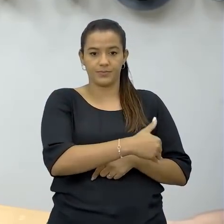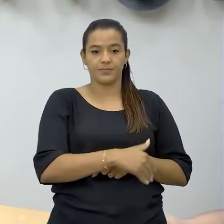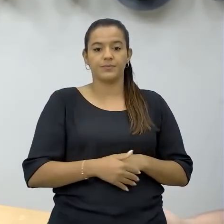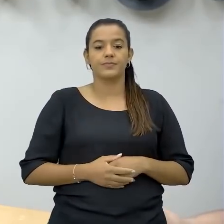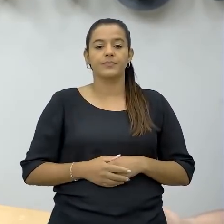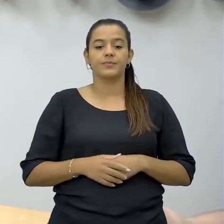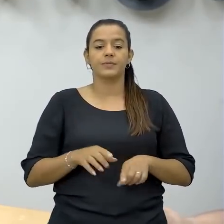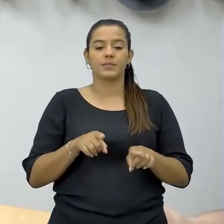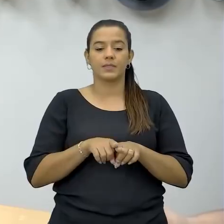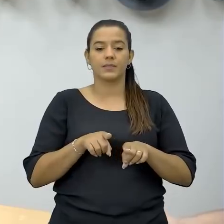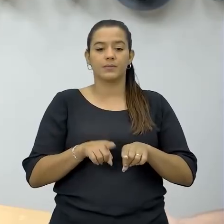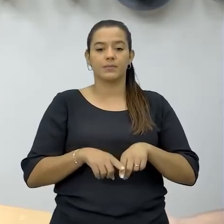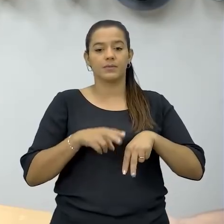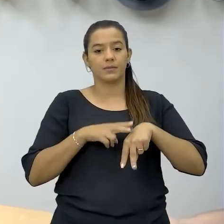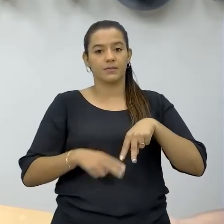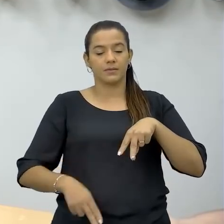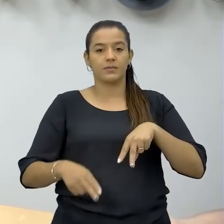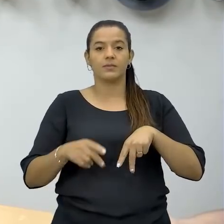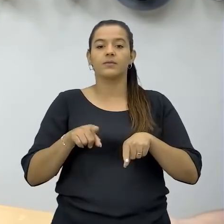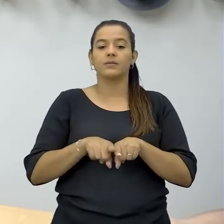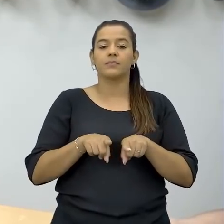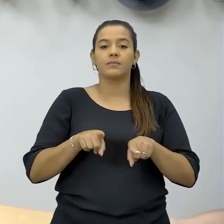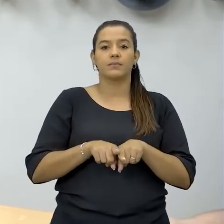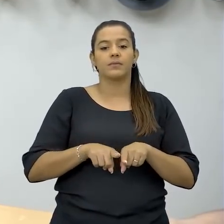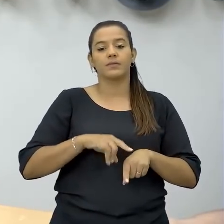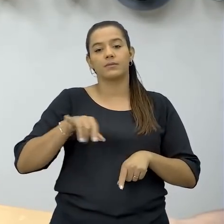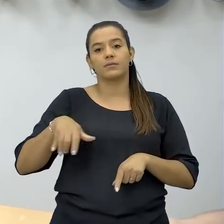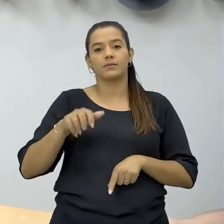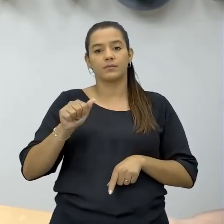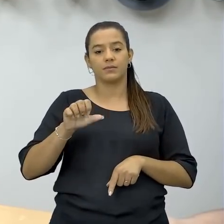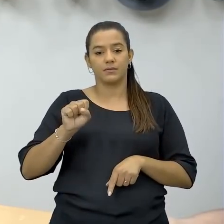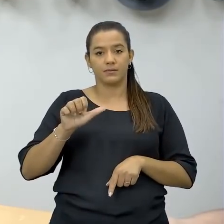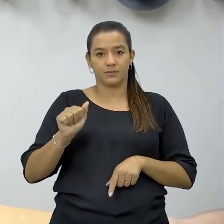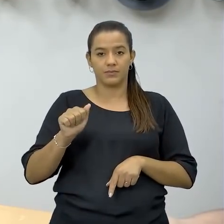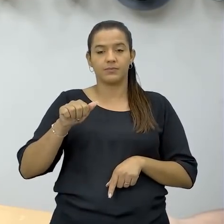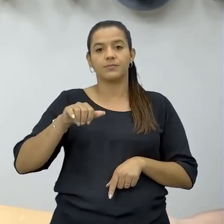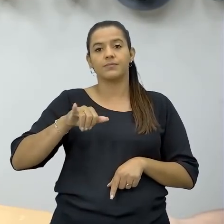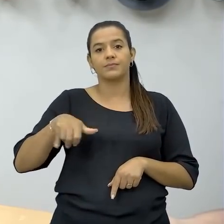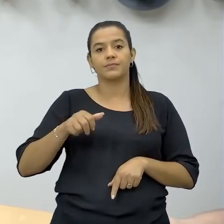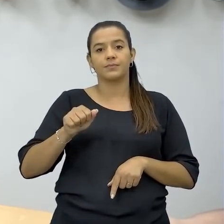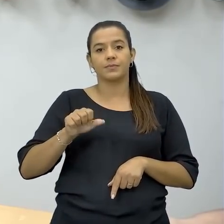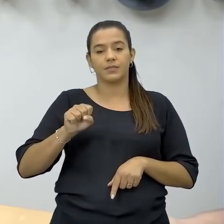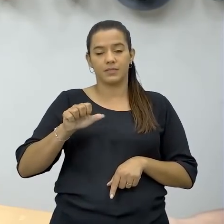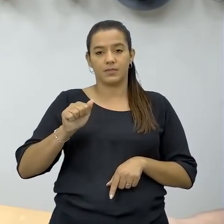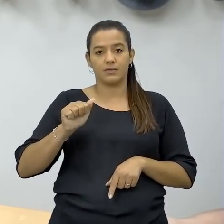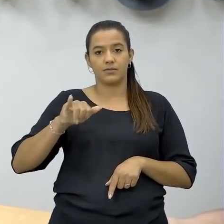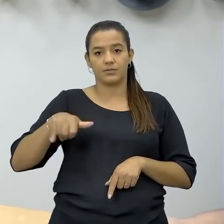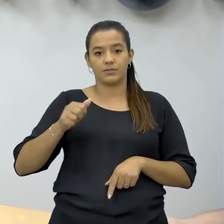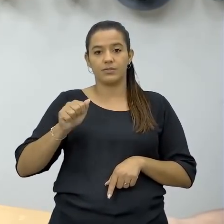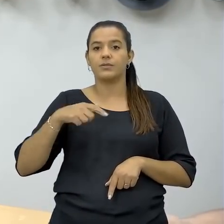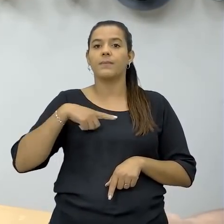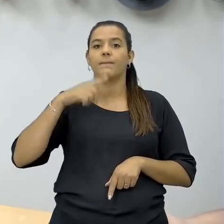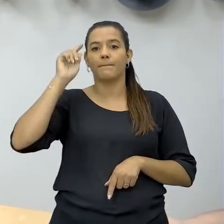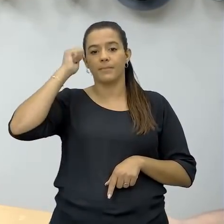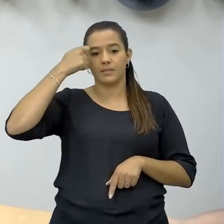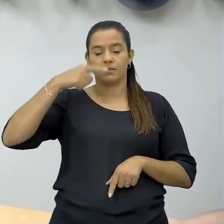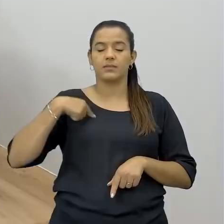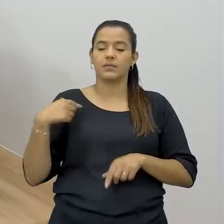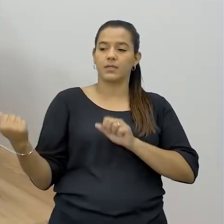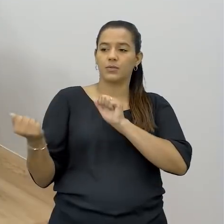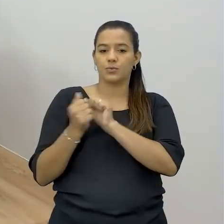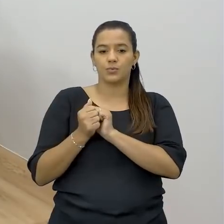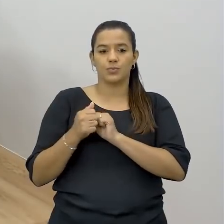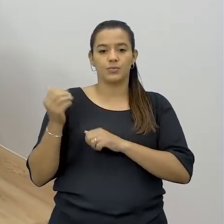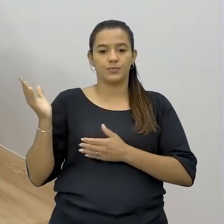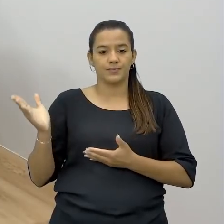Estou usando uma calça de sarja preta. Quem estará apresentando essa formação juntamente comigo é a